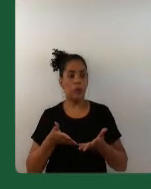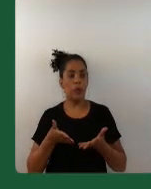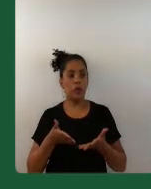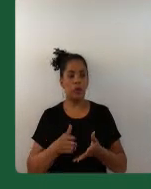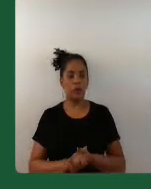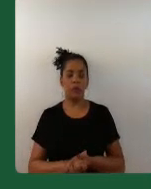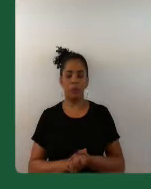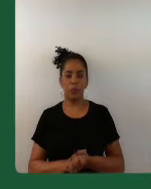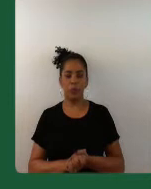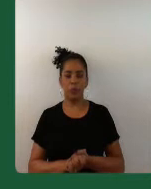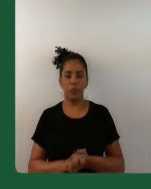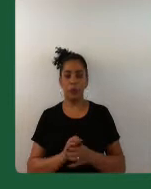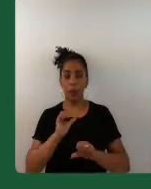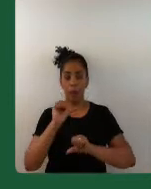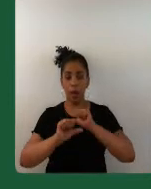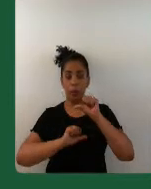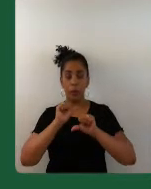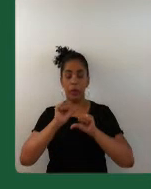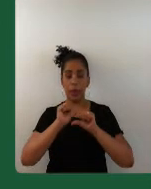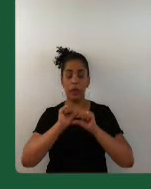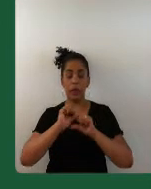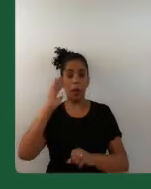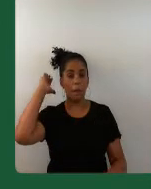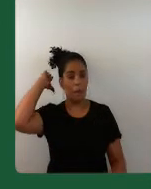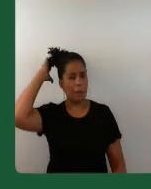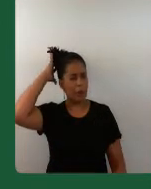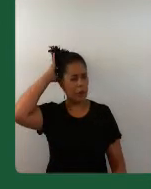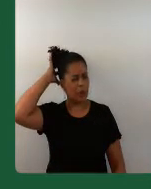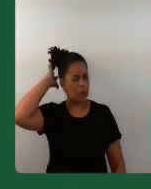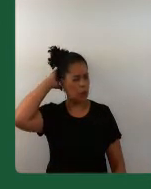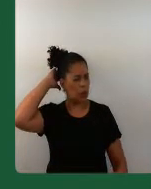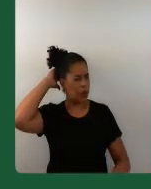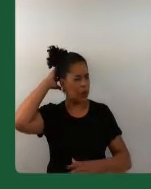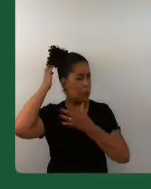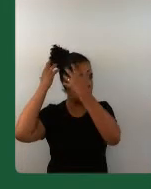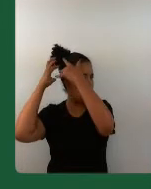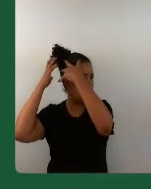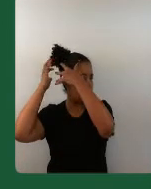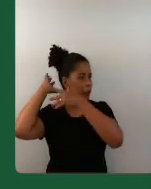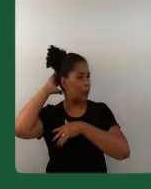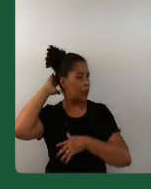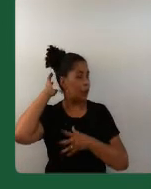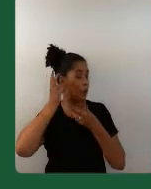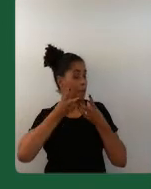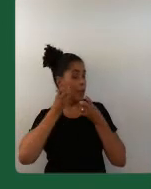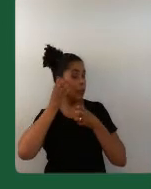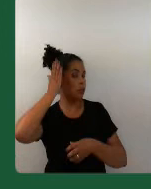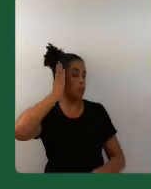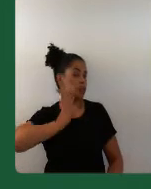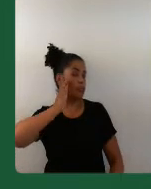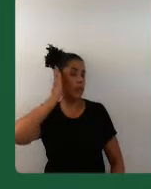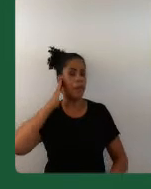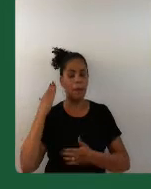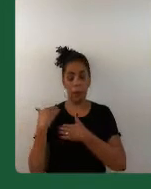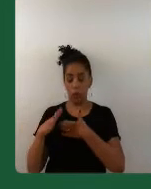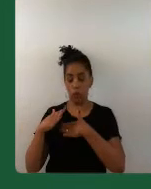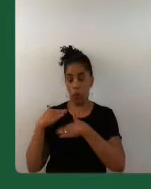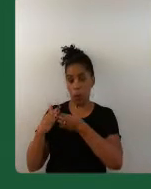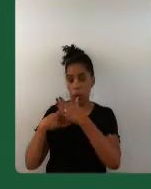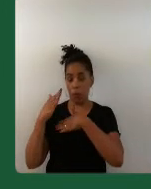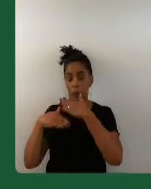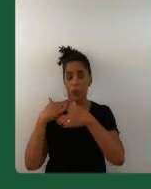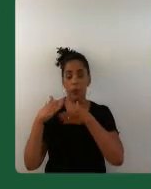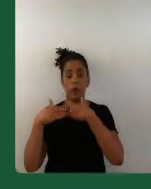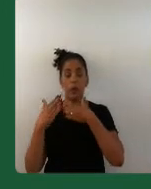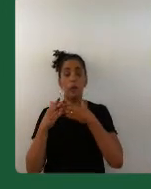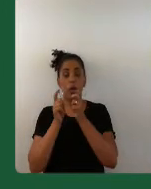da porção posterior do crânio. Então, nós conseguimos ver aqui que avançando,